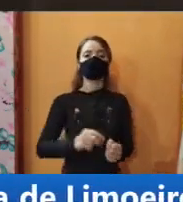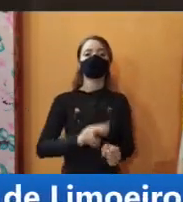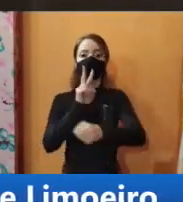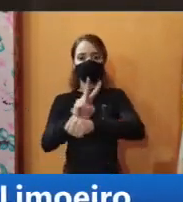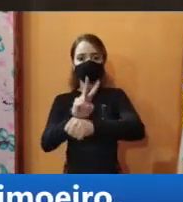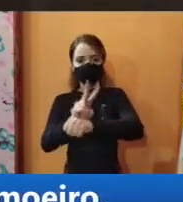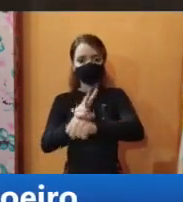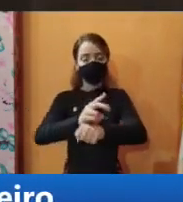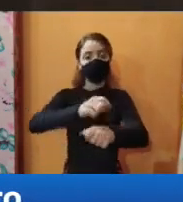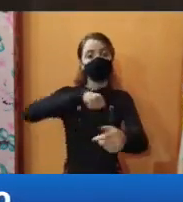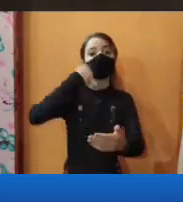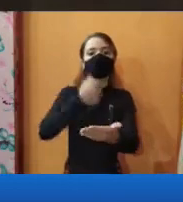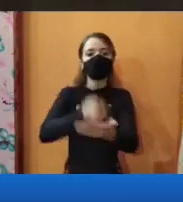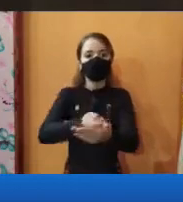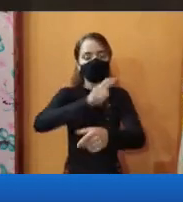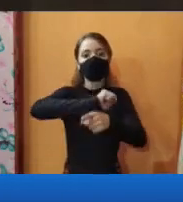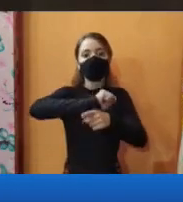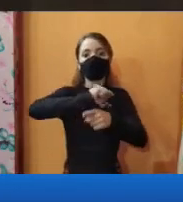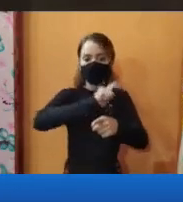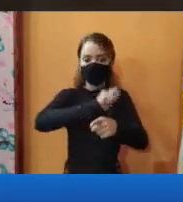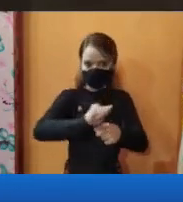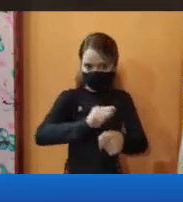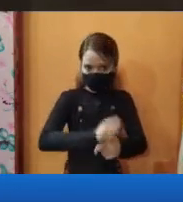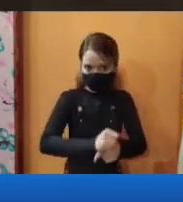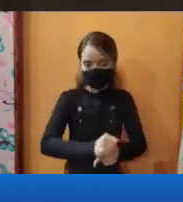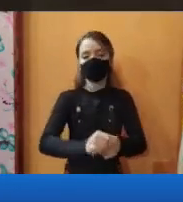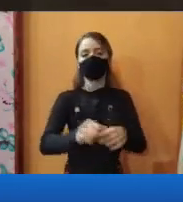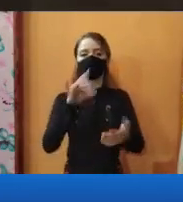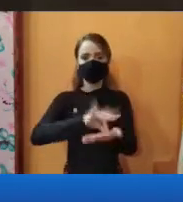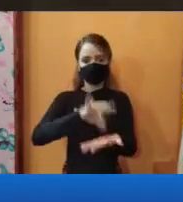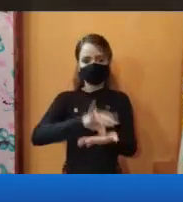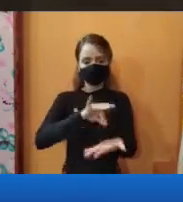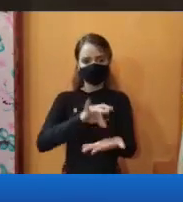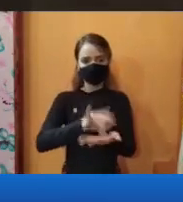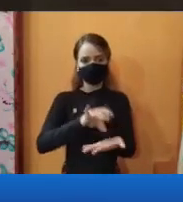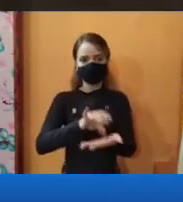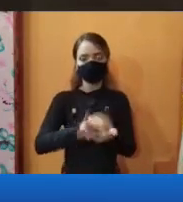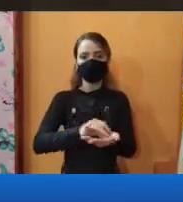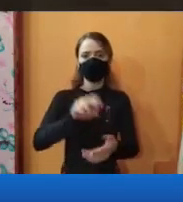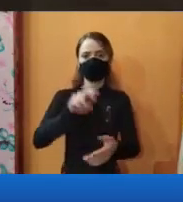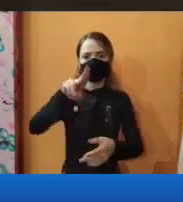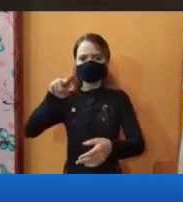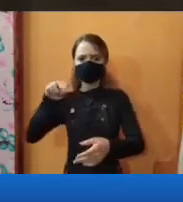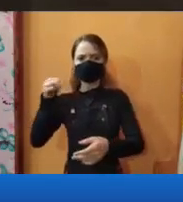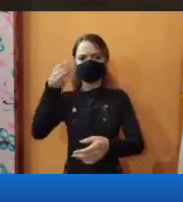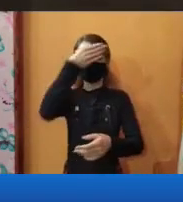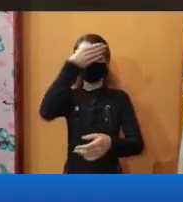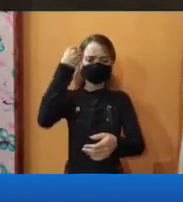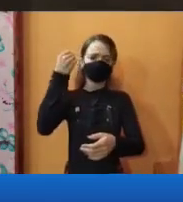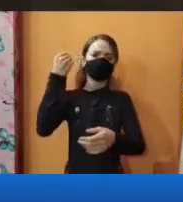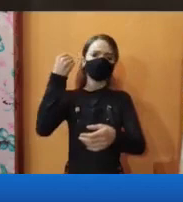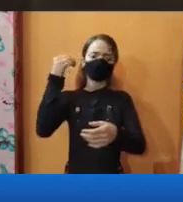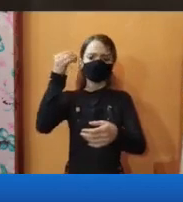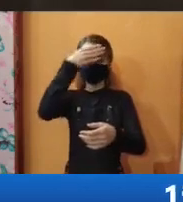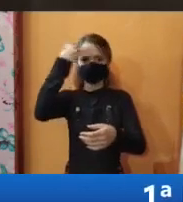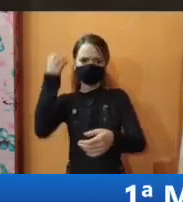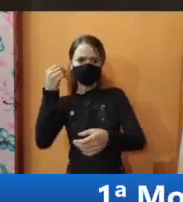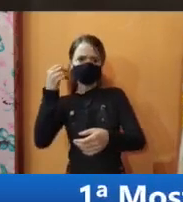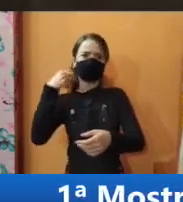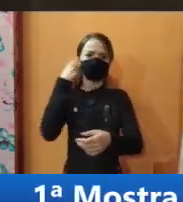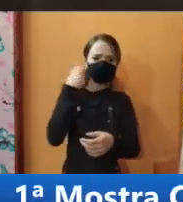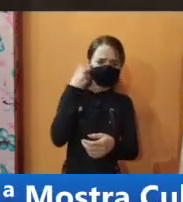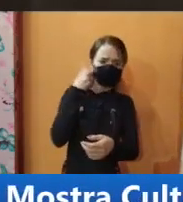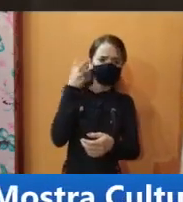em dia com a professora Maria do Carmo Cavalcante Amorim, que nunca nos deixou passar vergonha. Nunca nos